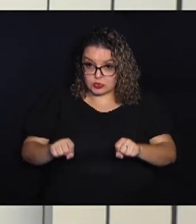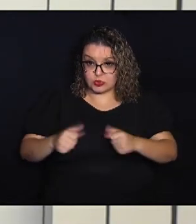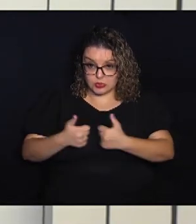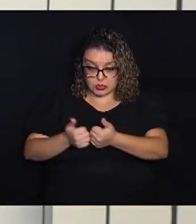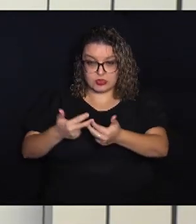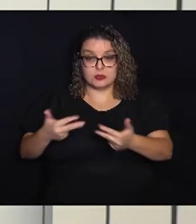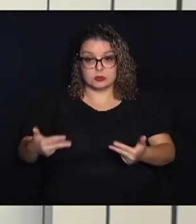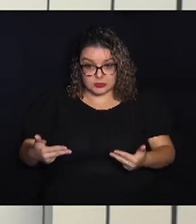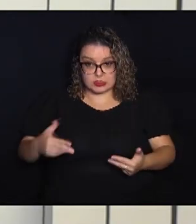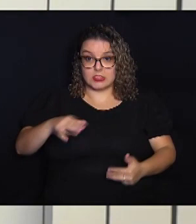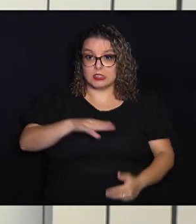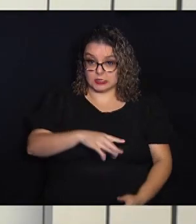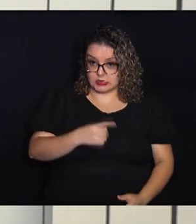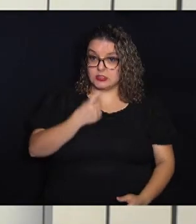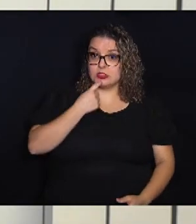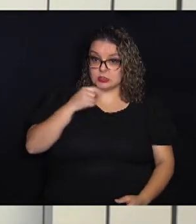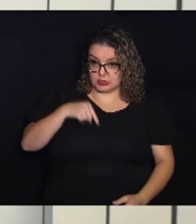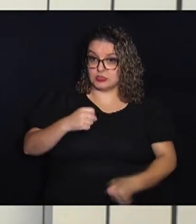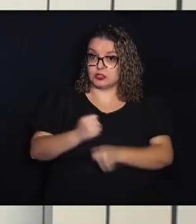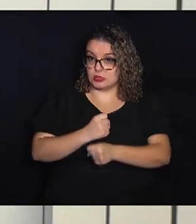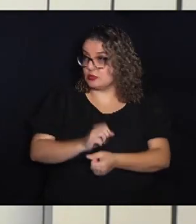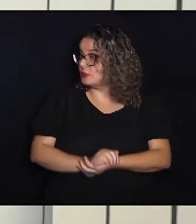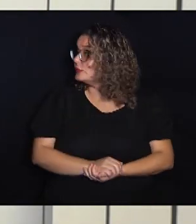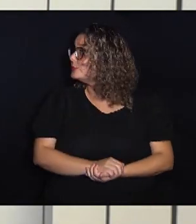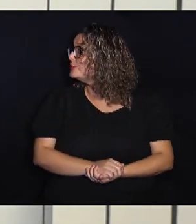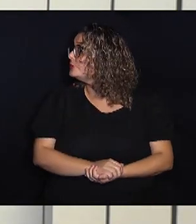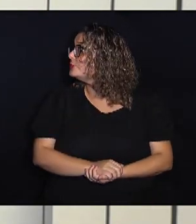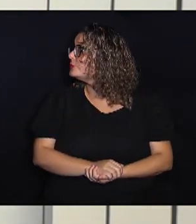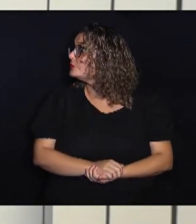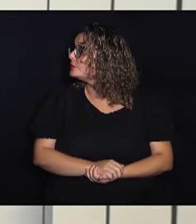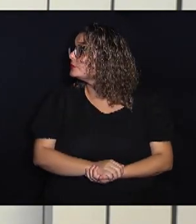público em Campinas neste ano.